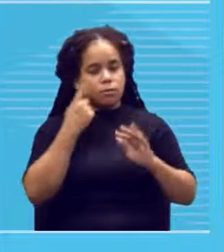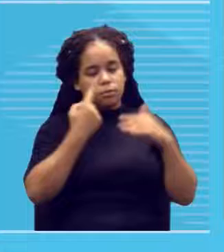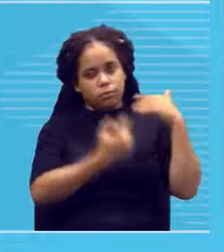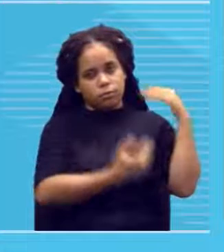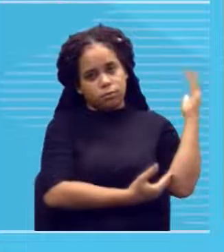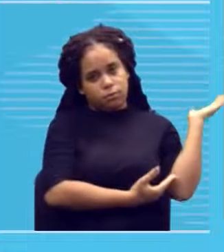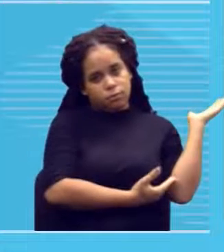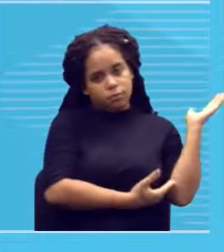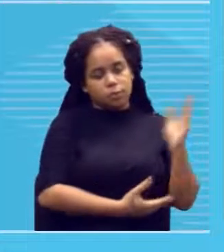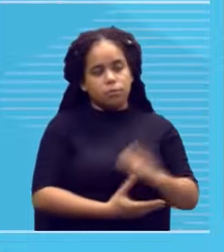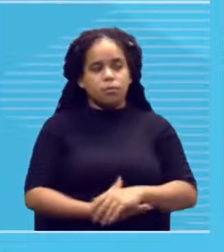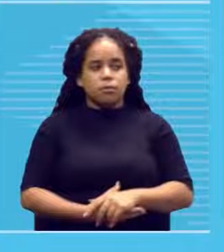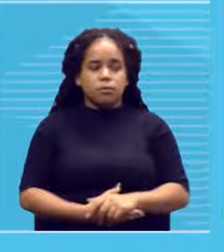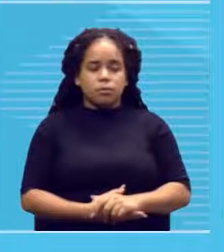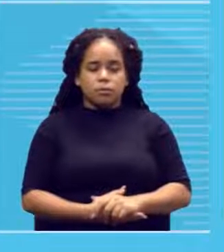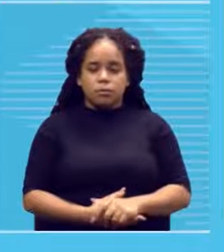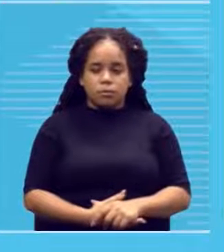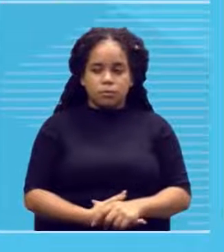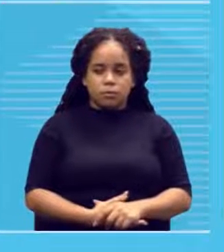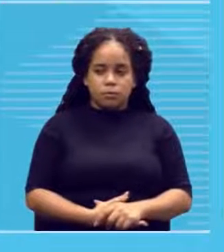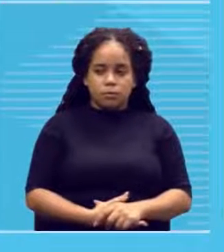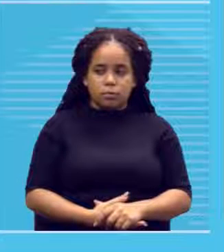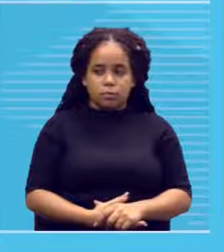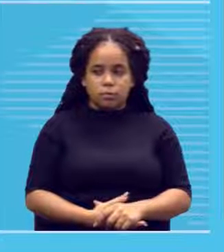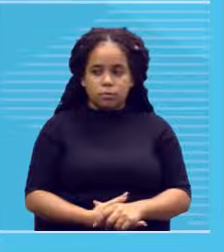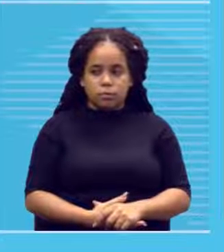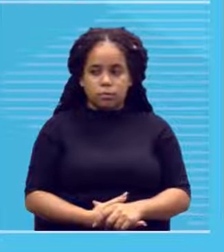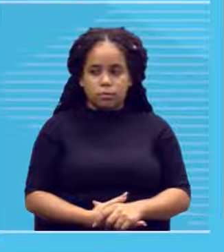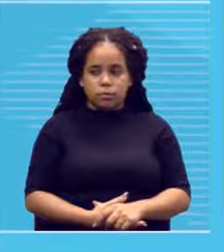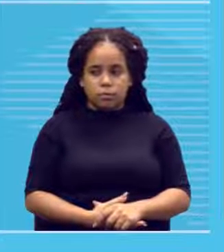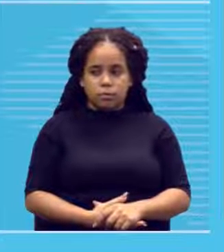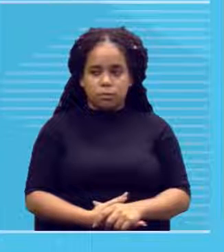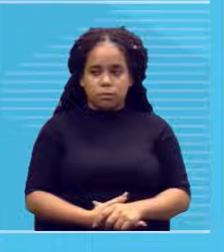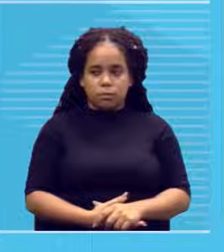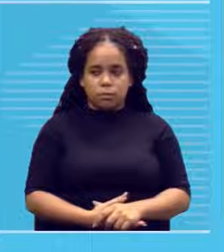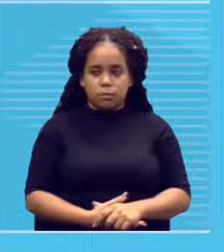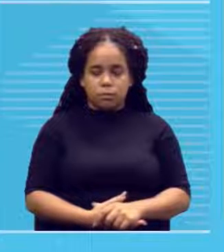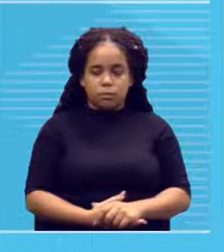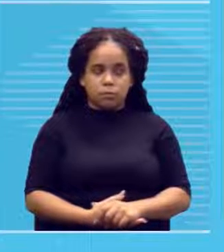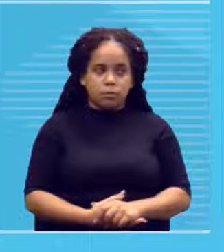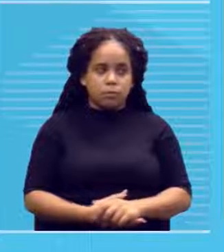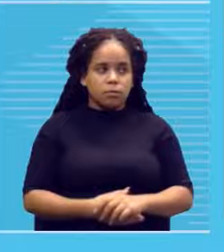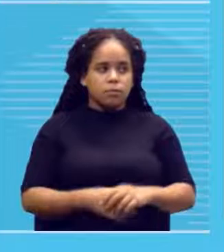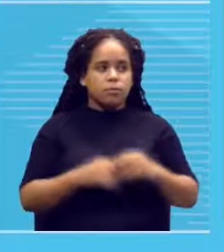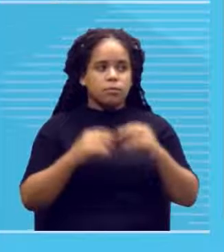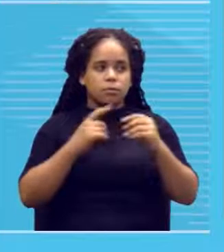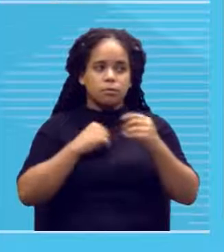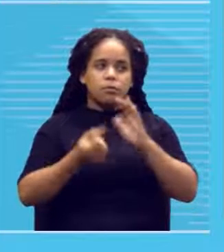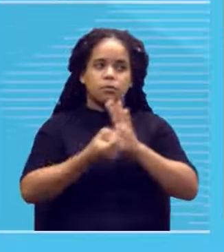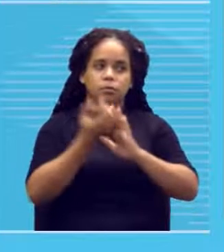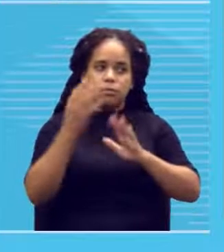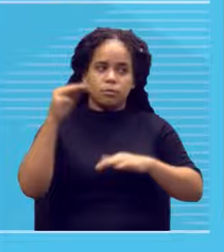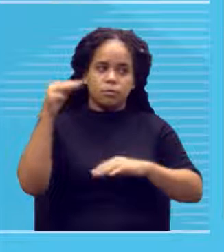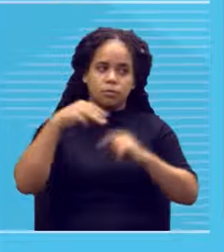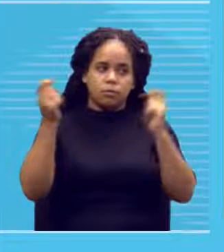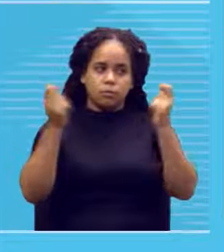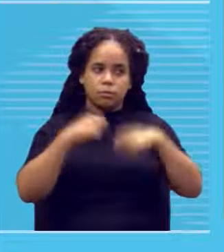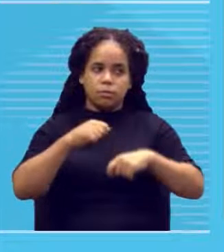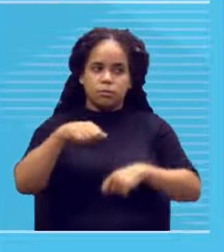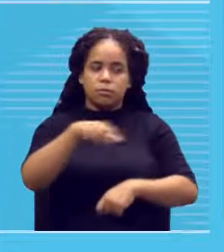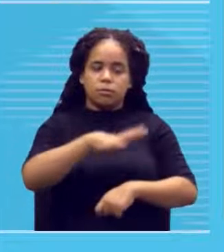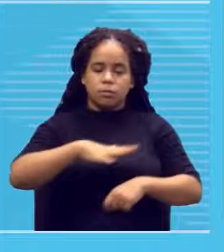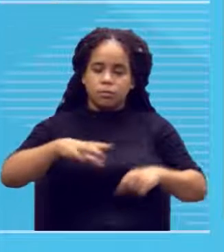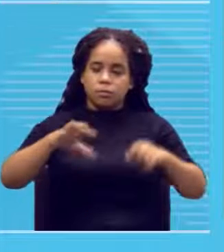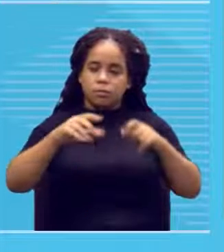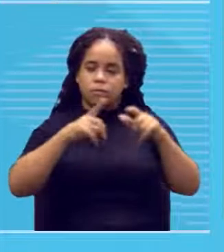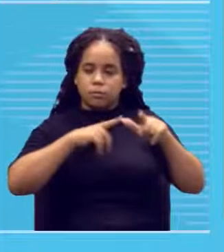como é que você vai fazer então quantos metros de cerâmica serão necessários para revestir completamente uma sala de aula